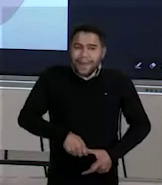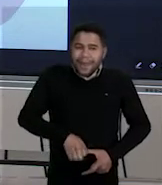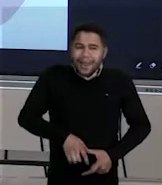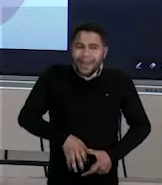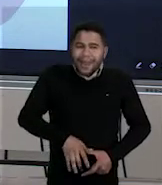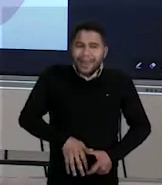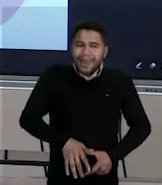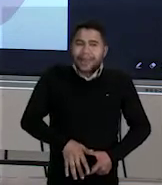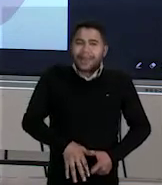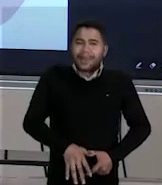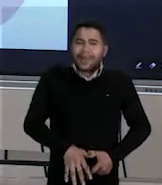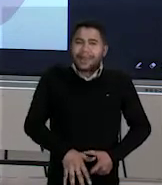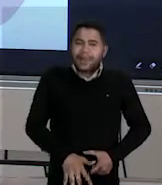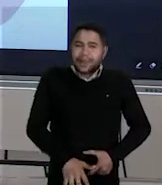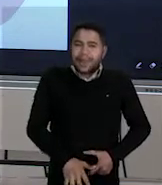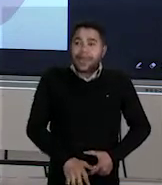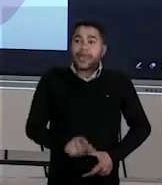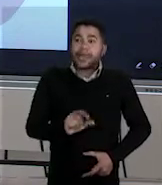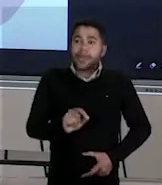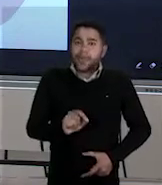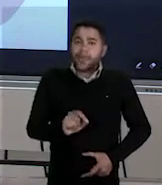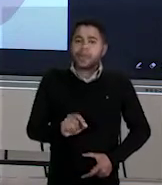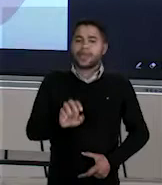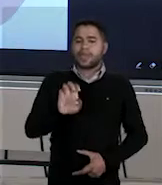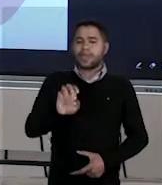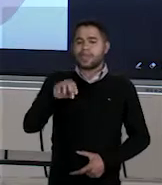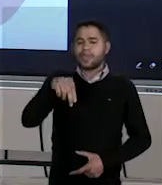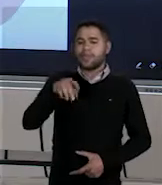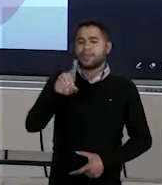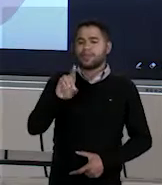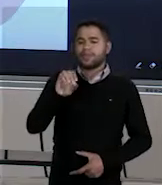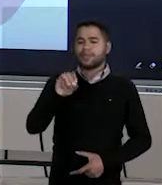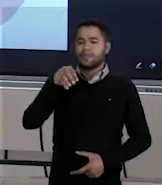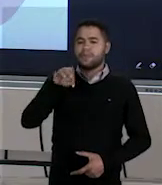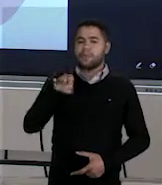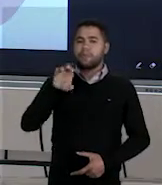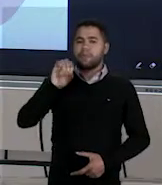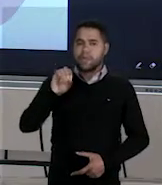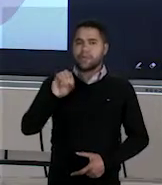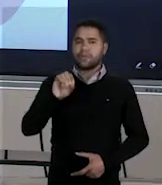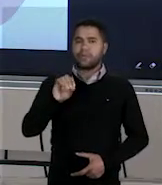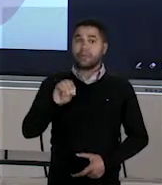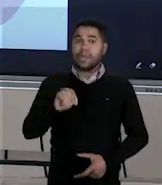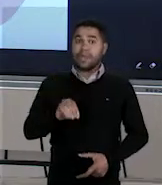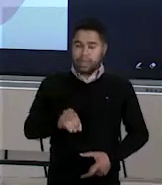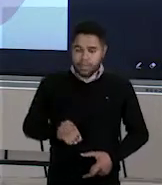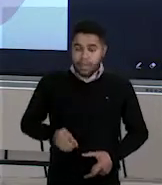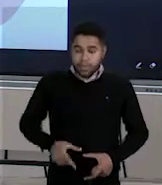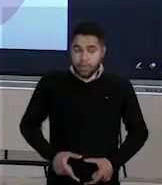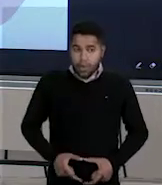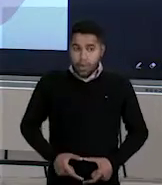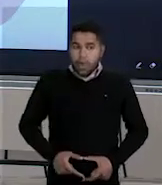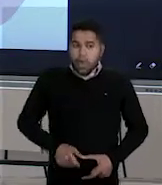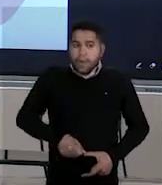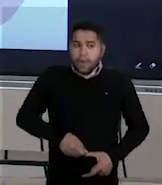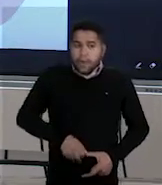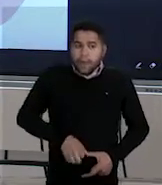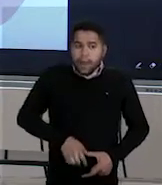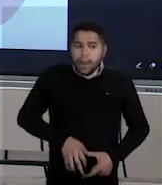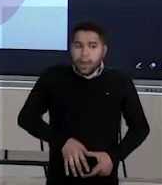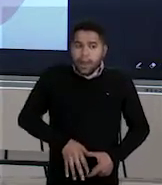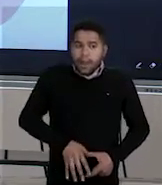do útero que a gente chama de endométrio. Então, quando ocorre a descamação